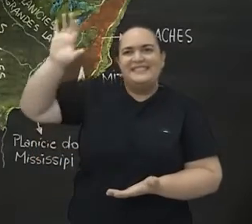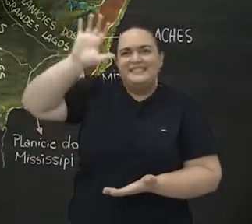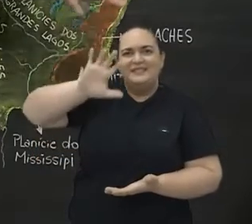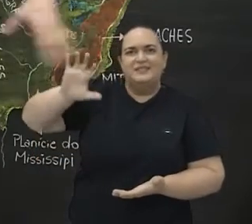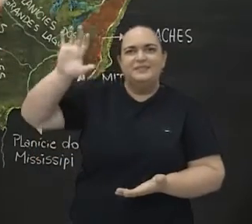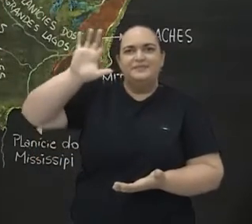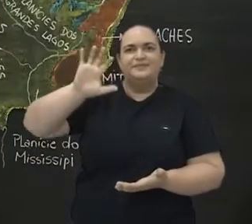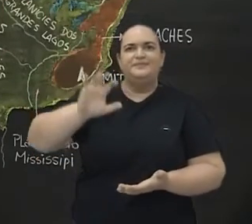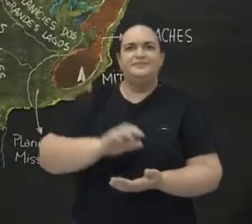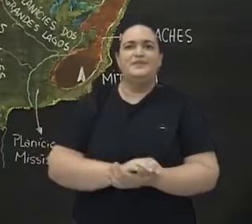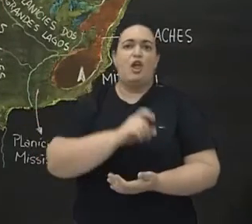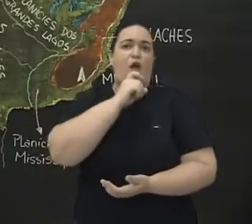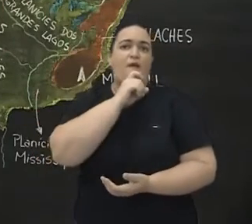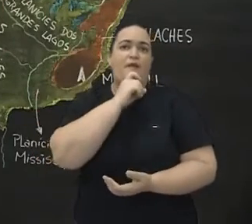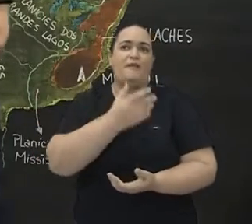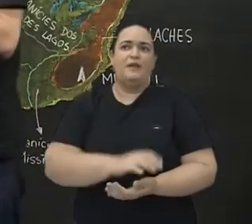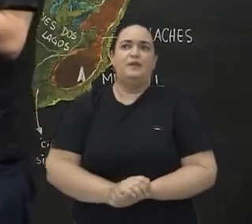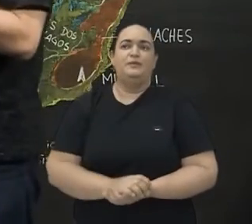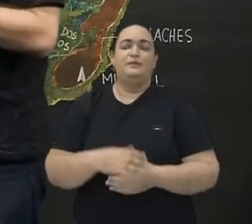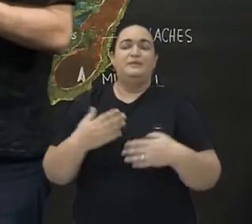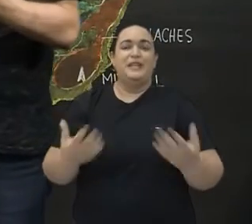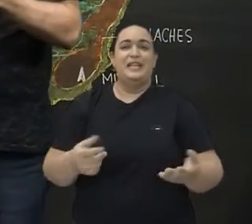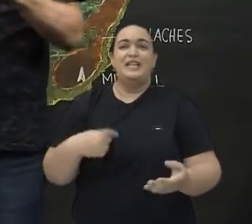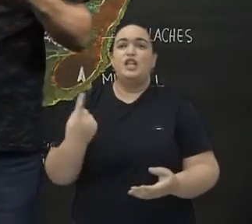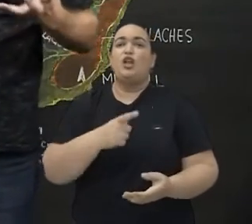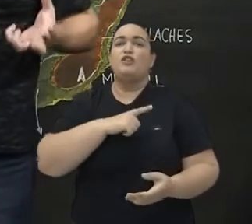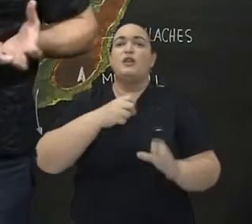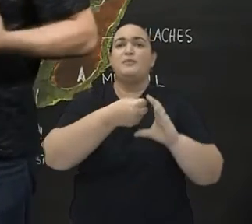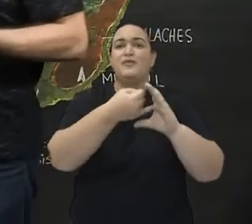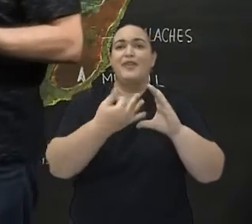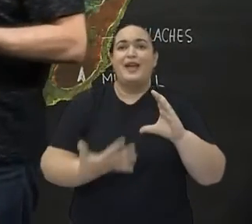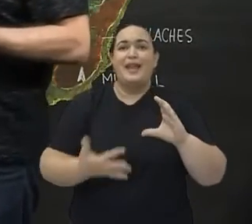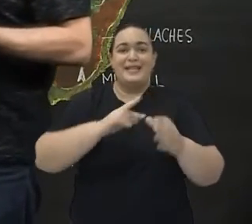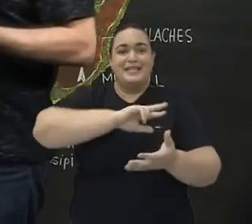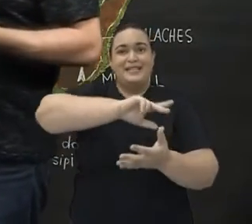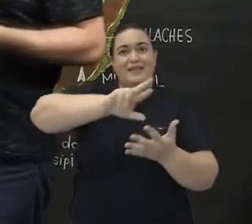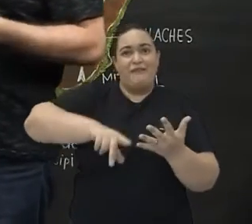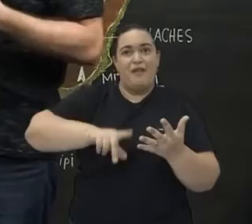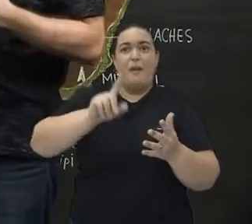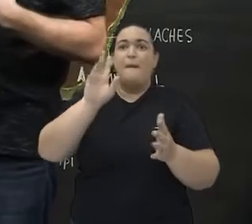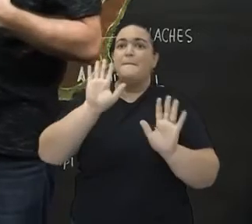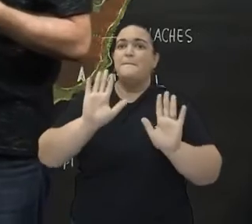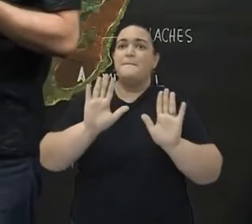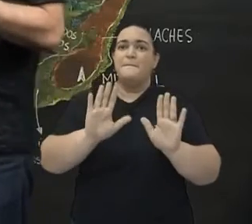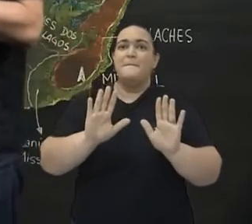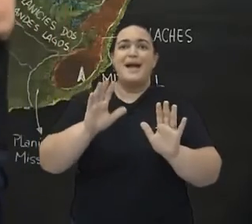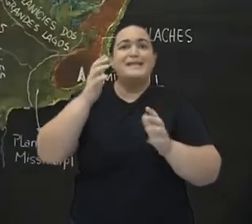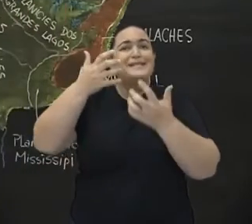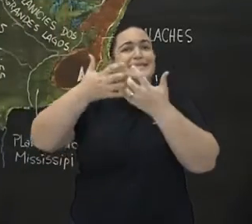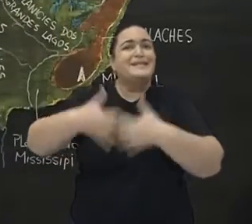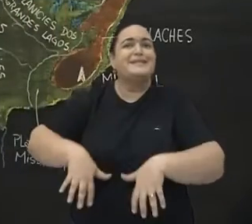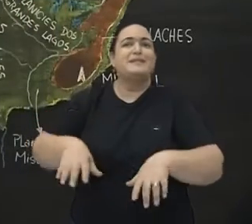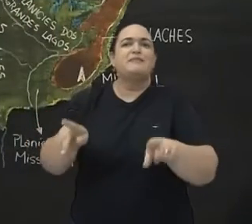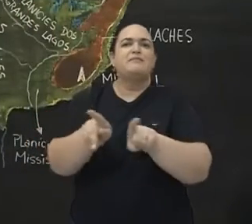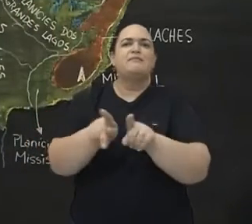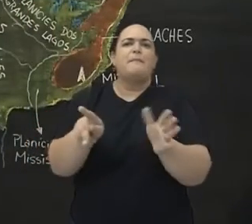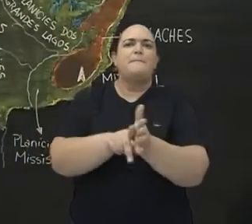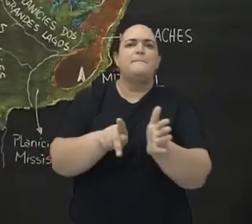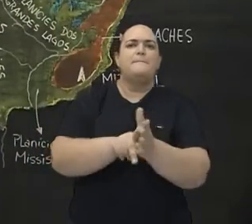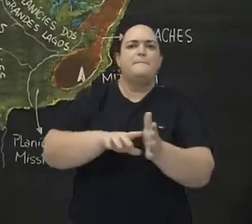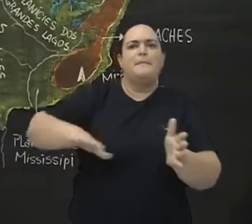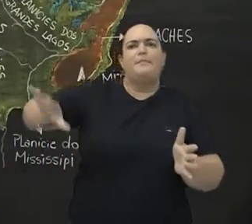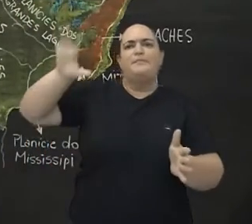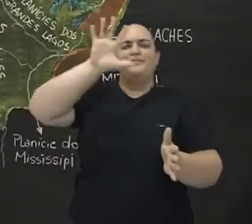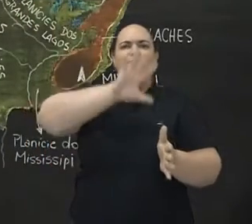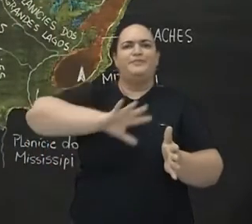círculo polar. Dessa maneira, nós caracterizamos aí todo o processo natural. Todas essas características